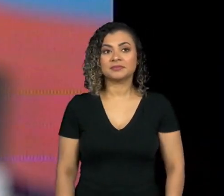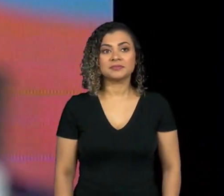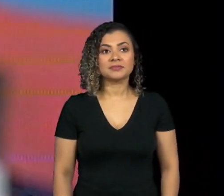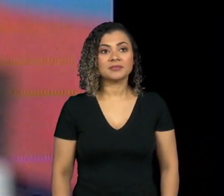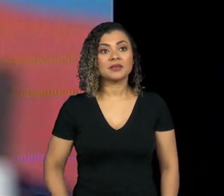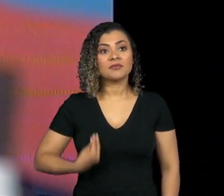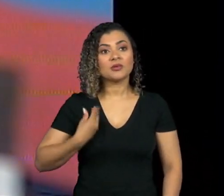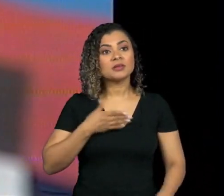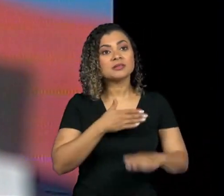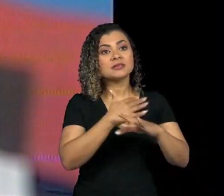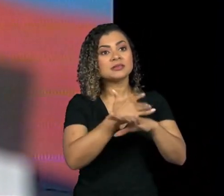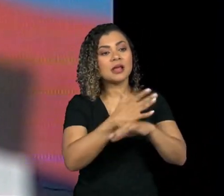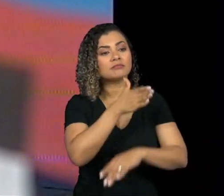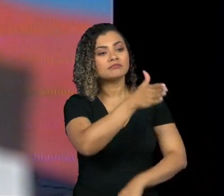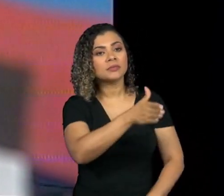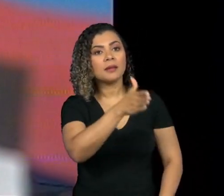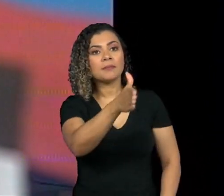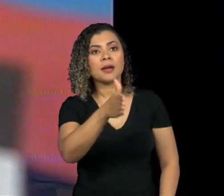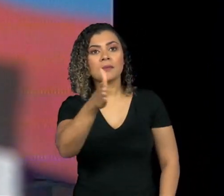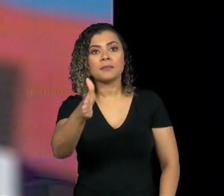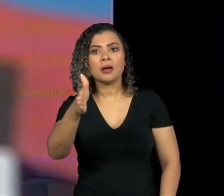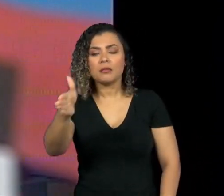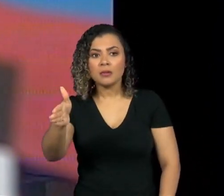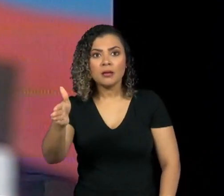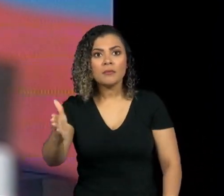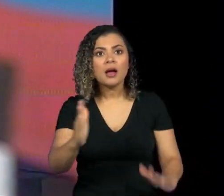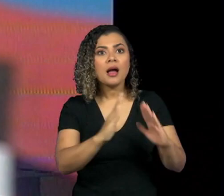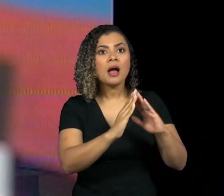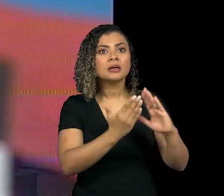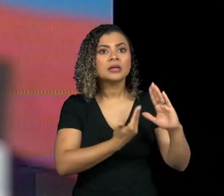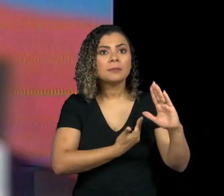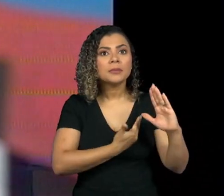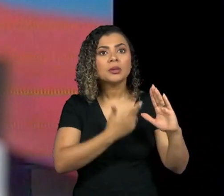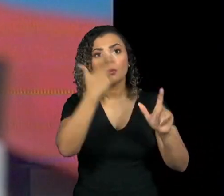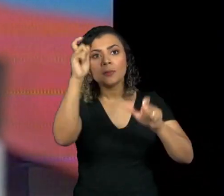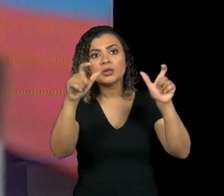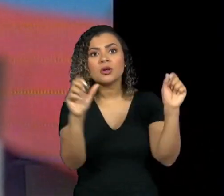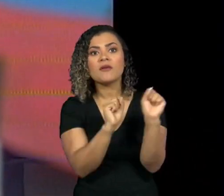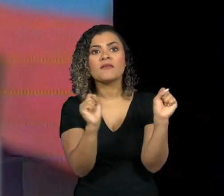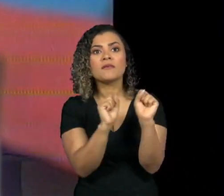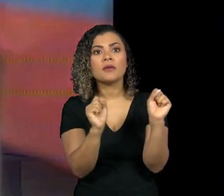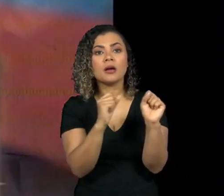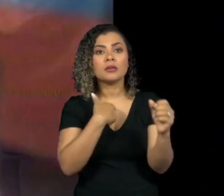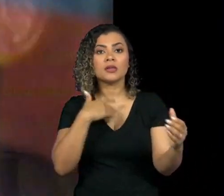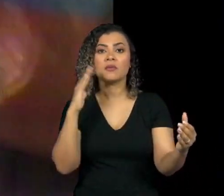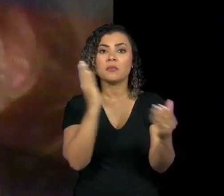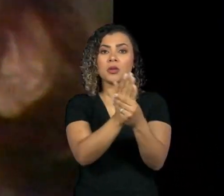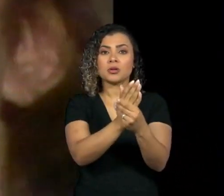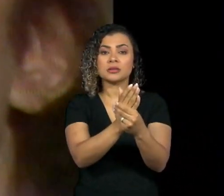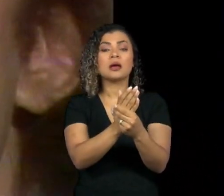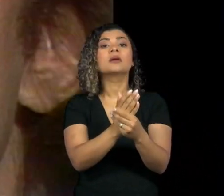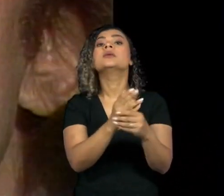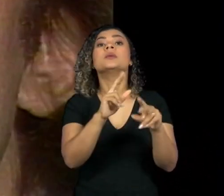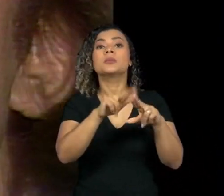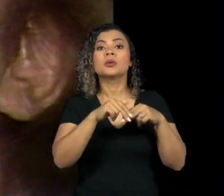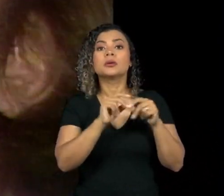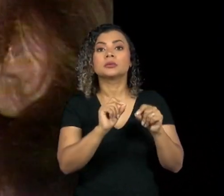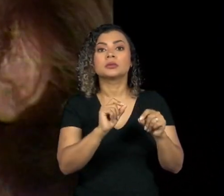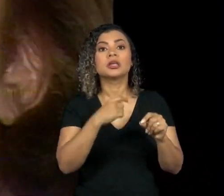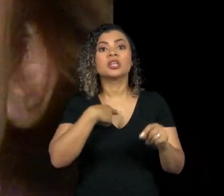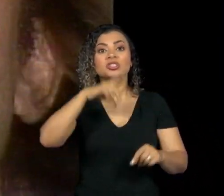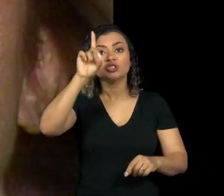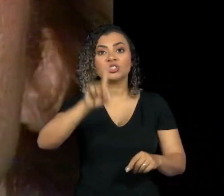Viveu de cidade em cidade, morando de favor em casas de amigos e fãs. Foi processado e impedido de receber seus